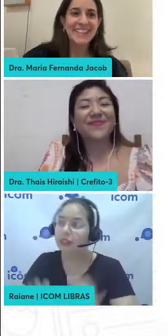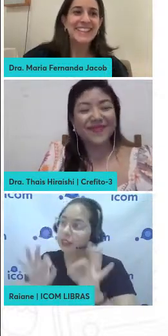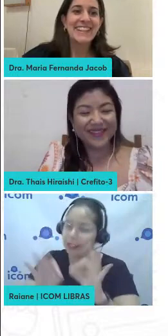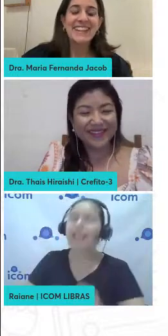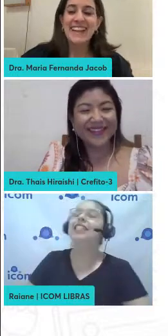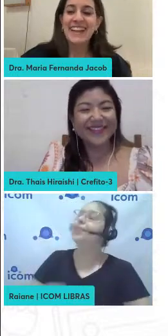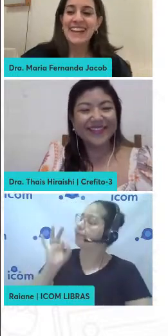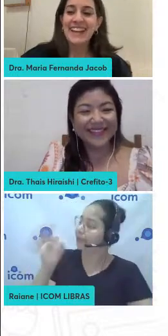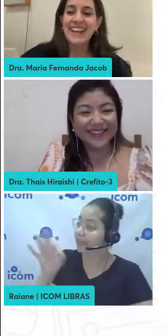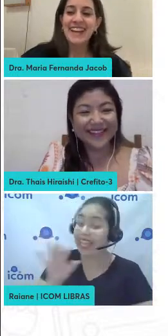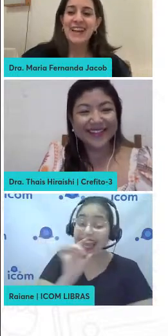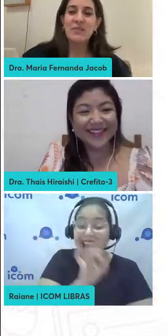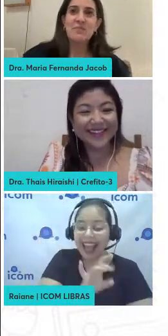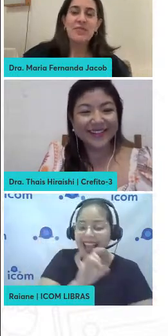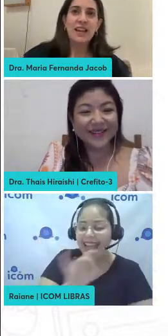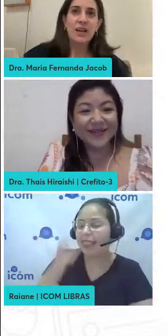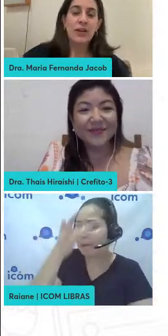certeza.